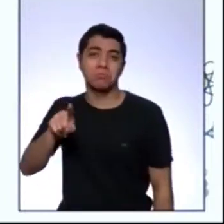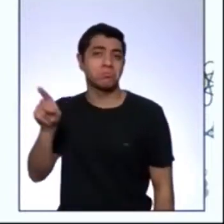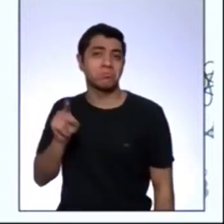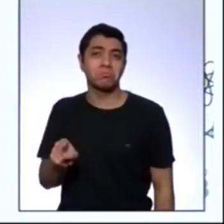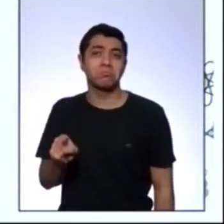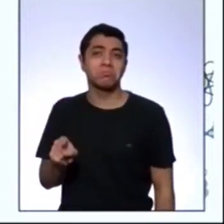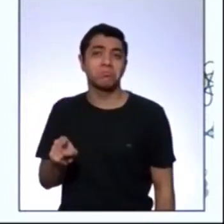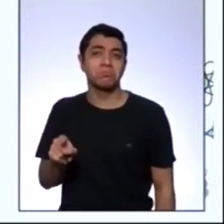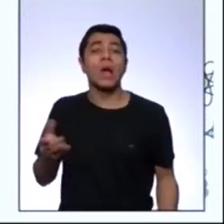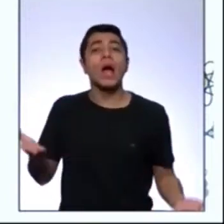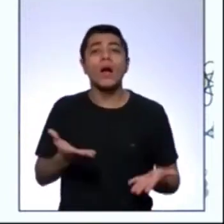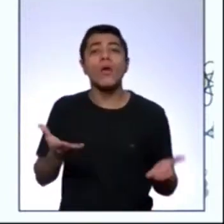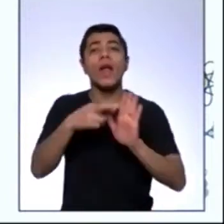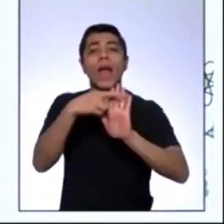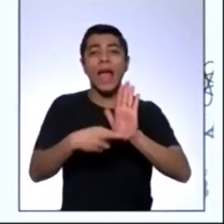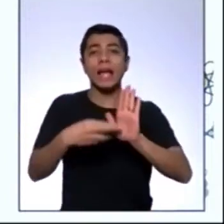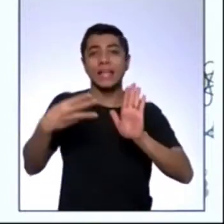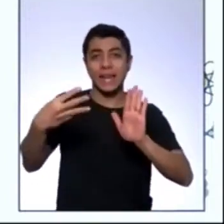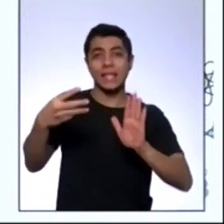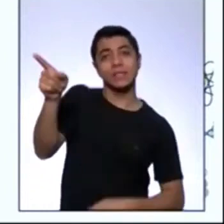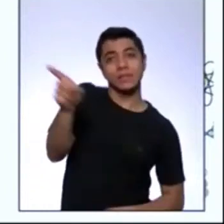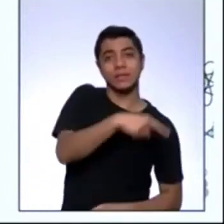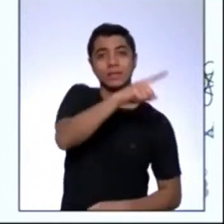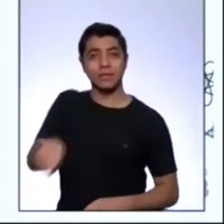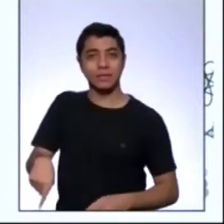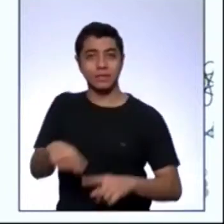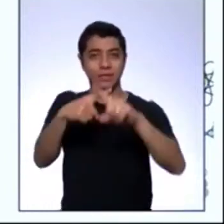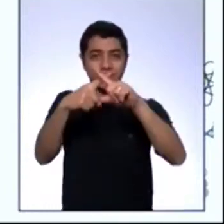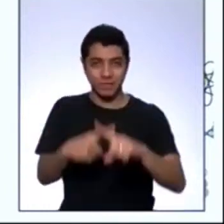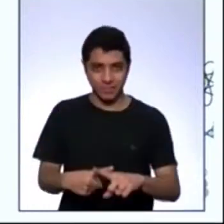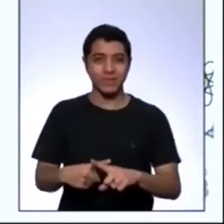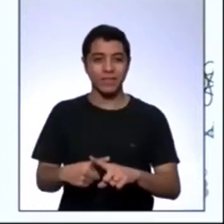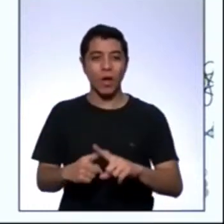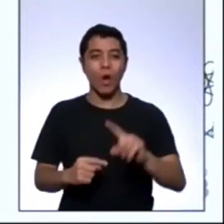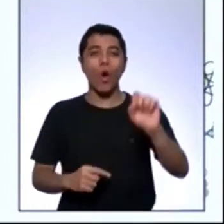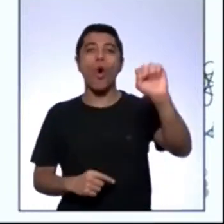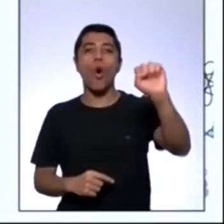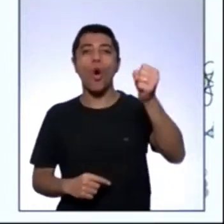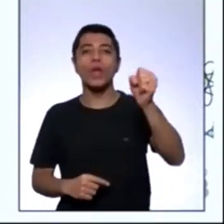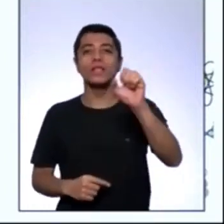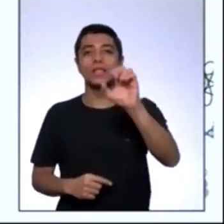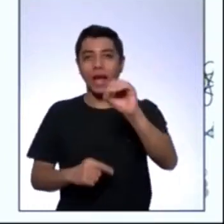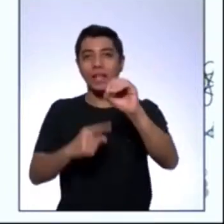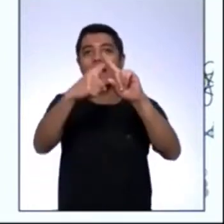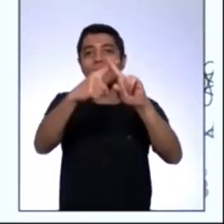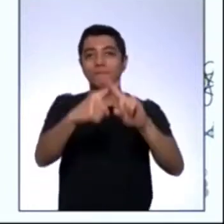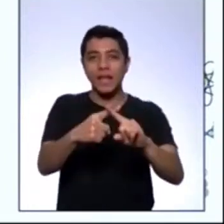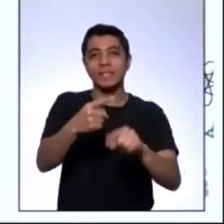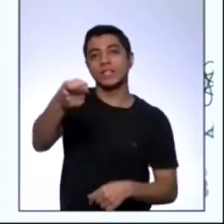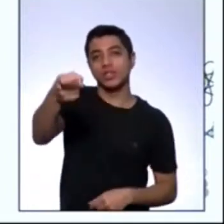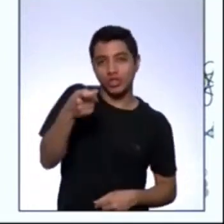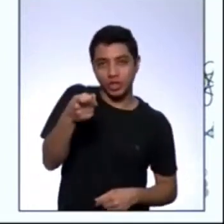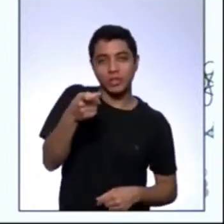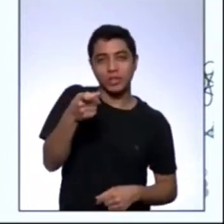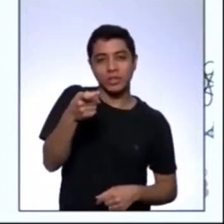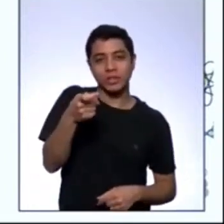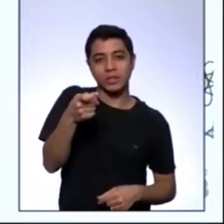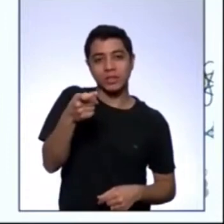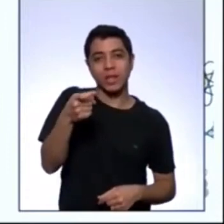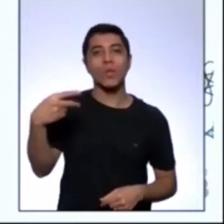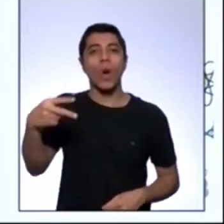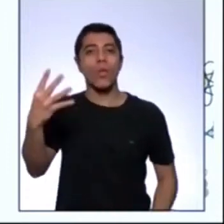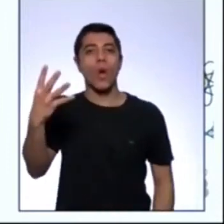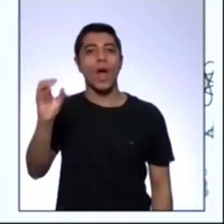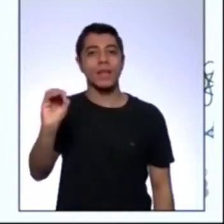multiplica em Cruz 80 x = 40 aí 80 que está multiplicando passa